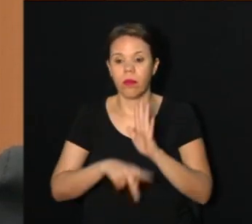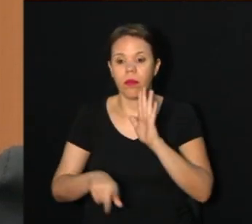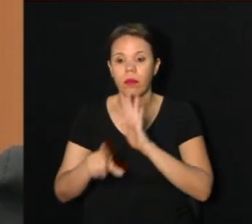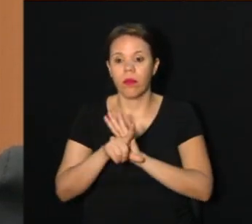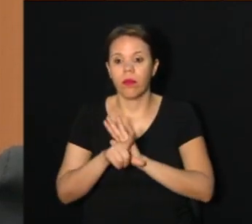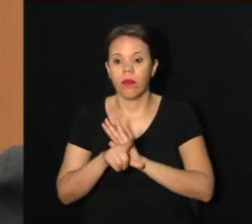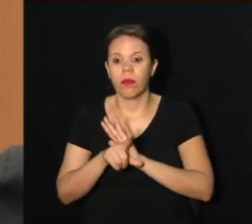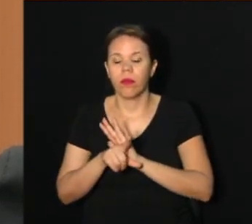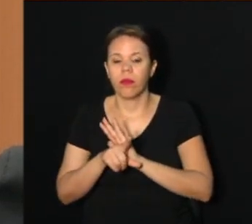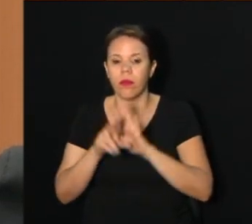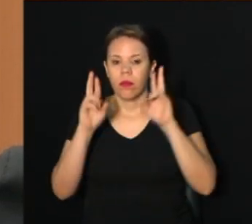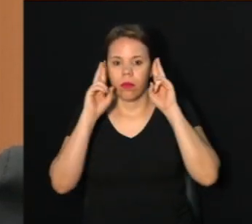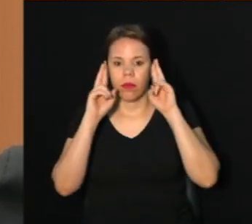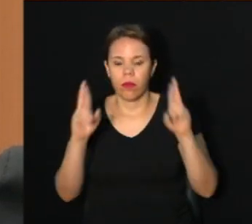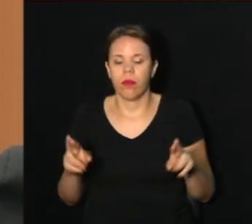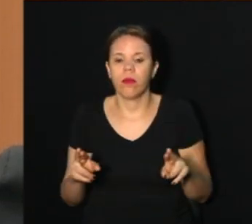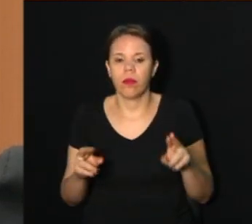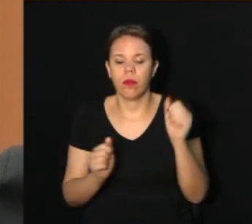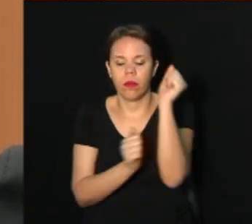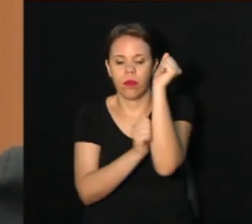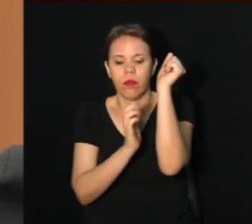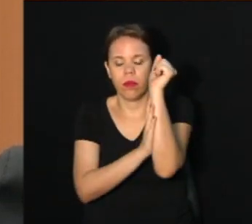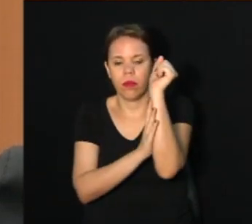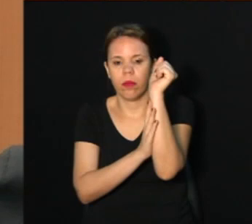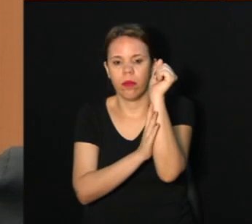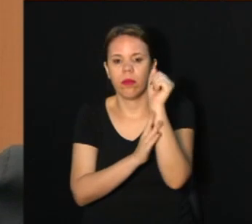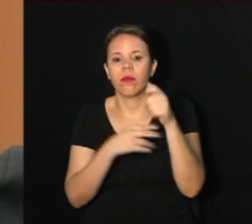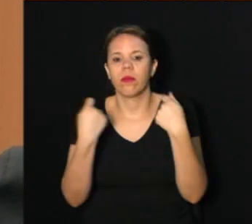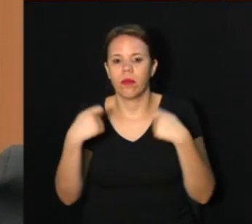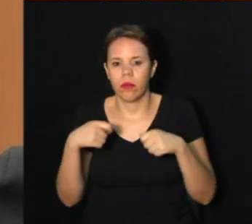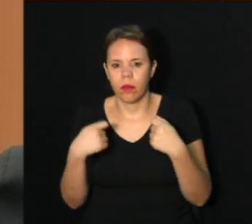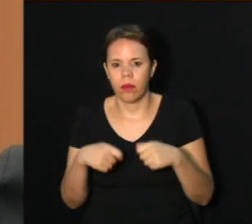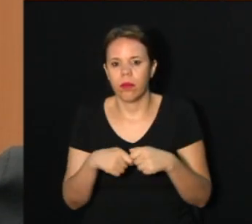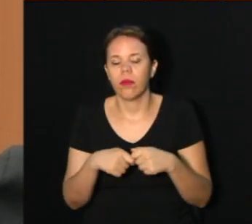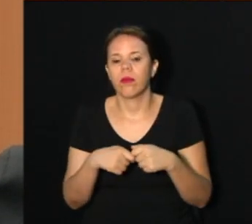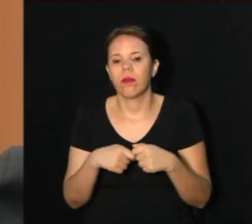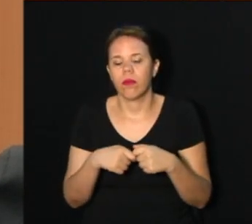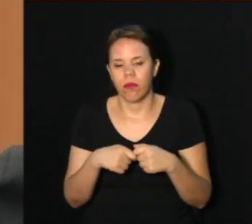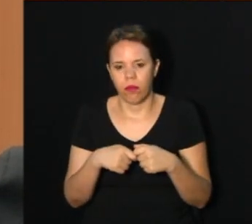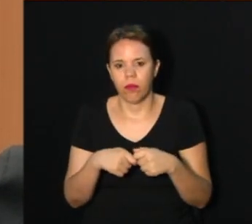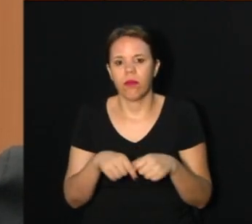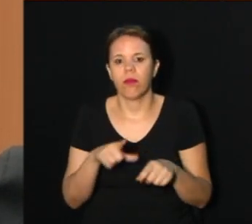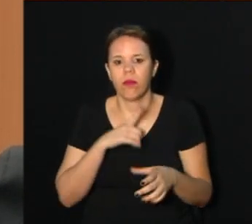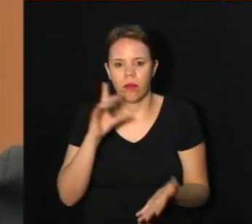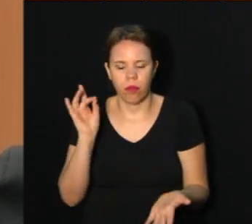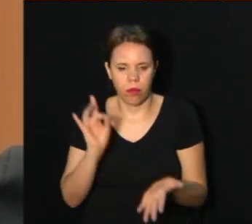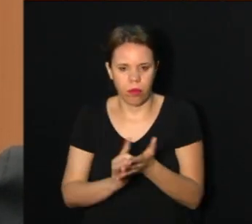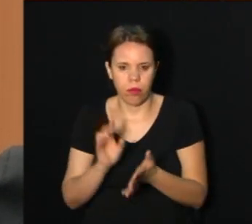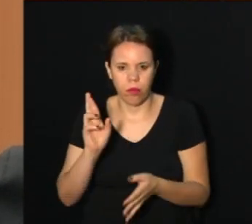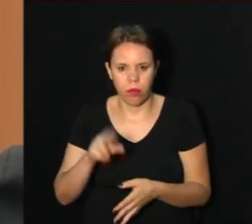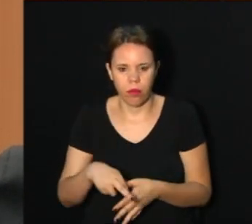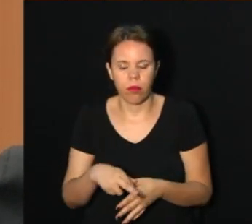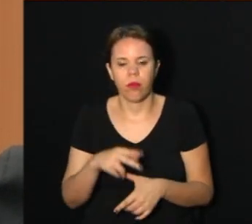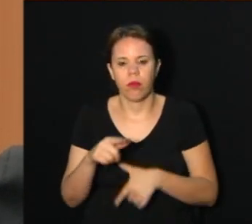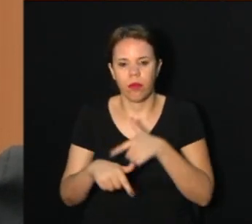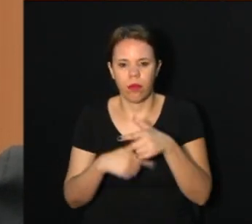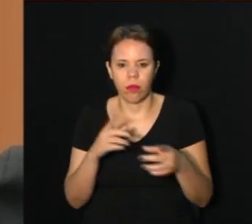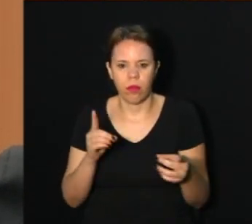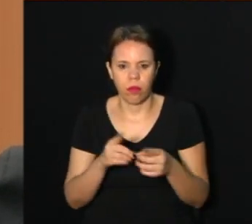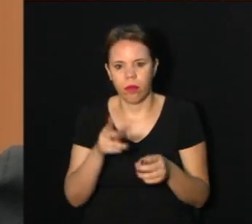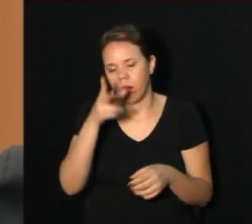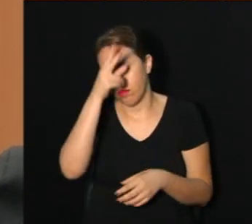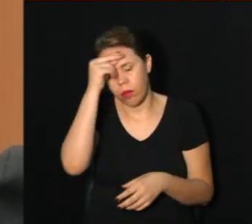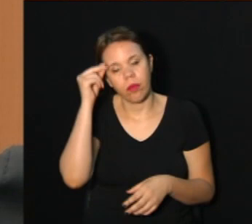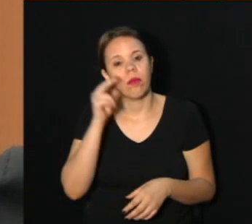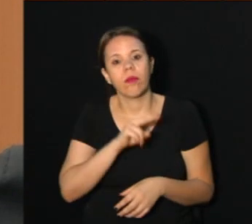claro, em respeito à burocracia necessária e racional que envolve o serviço público, em nome da